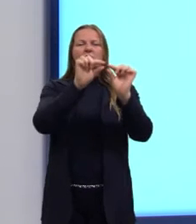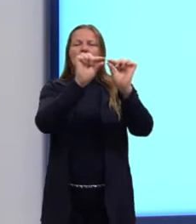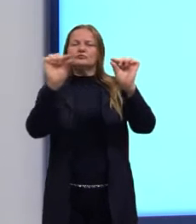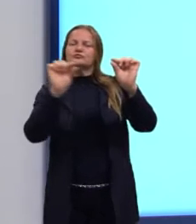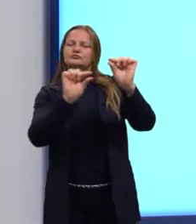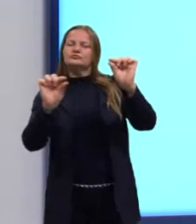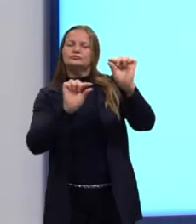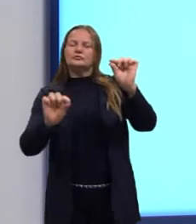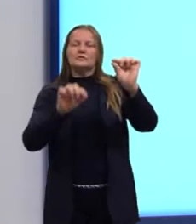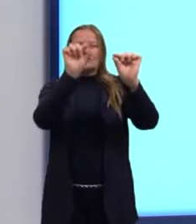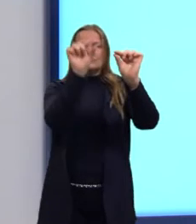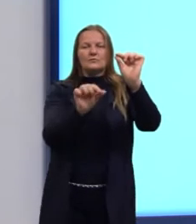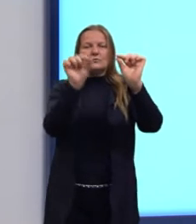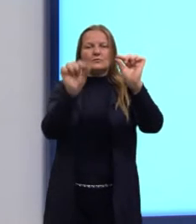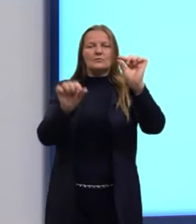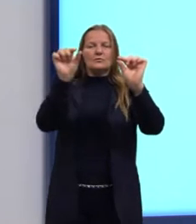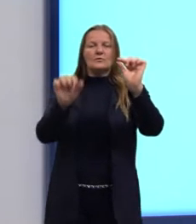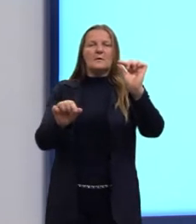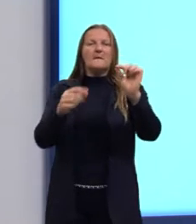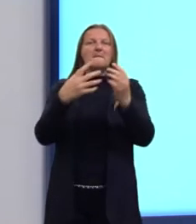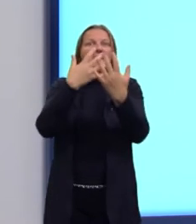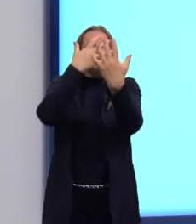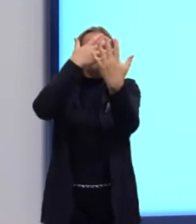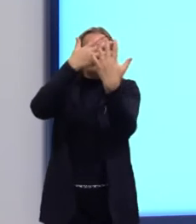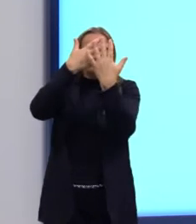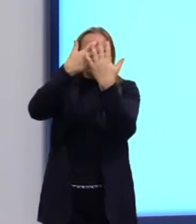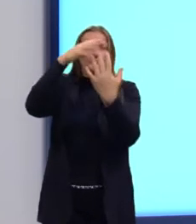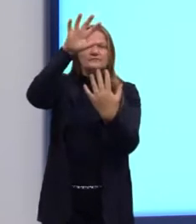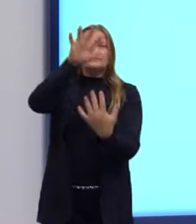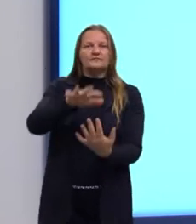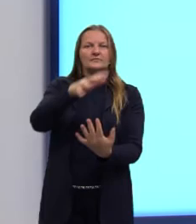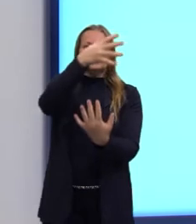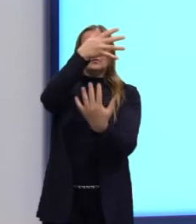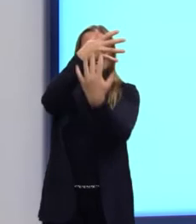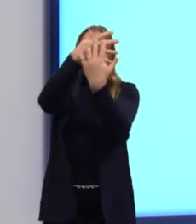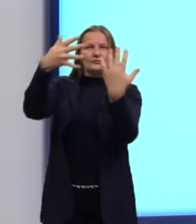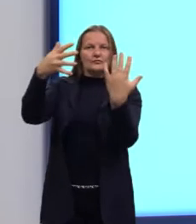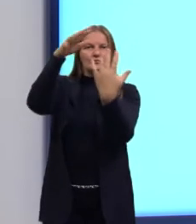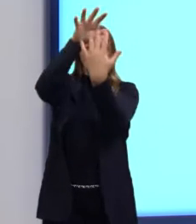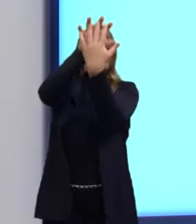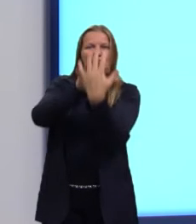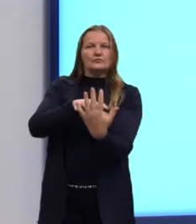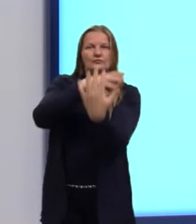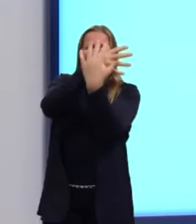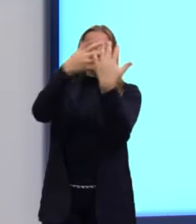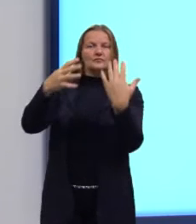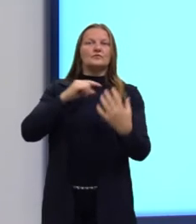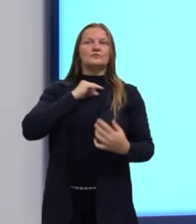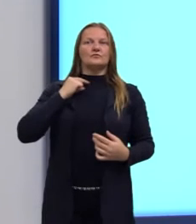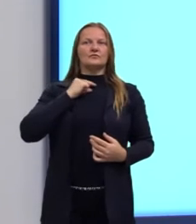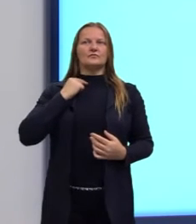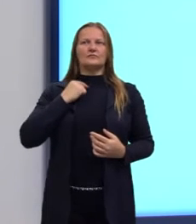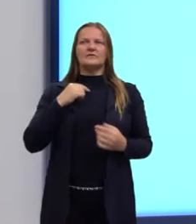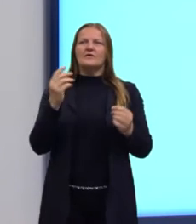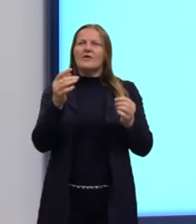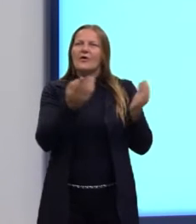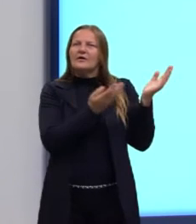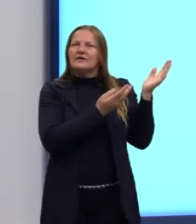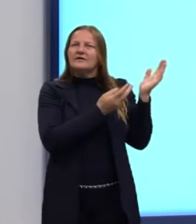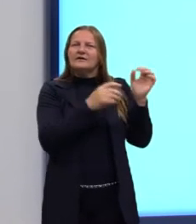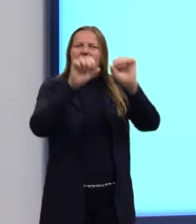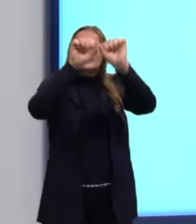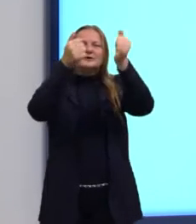decorações que parecem grades em monumentos e trajes sacerdotais aqui eu trouxe